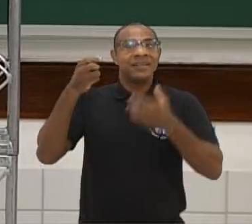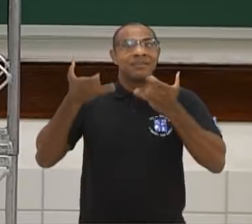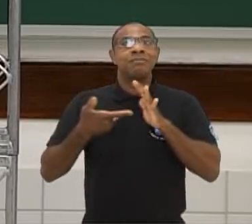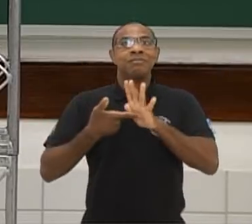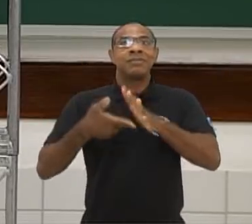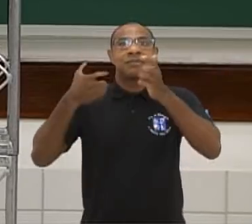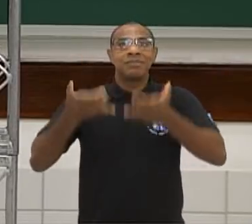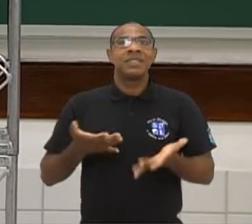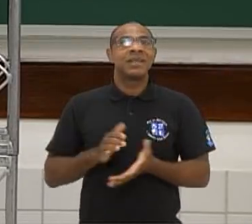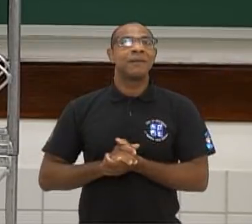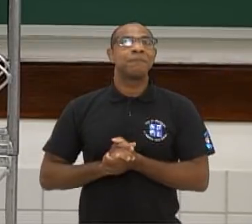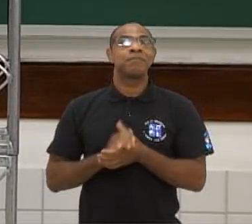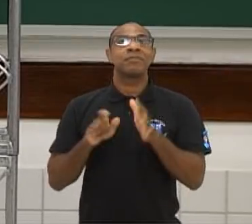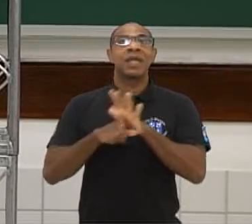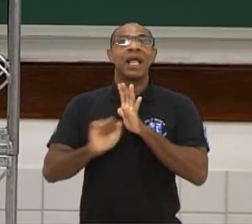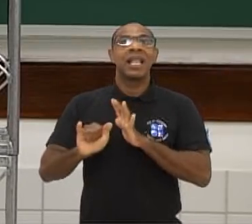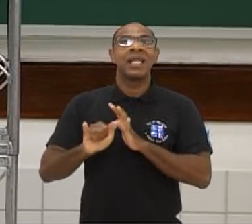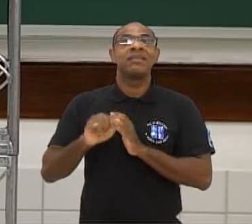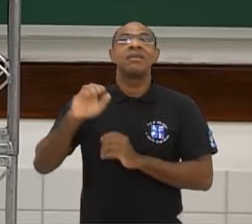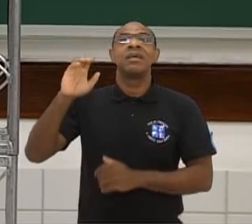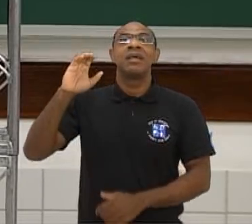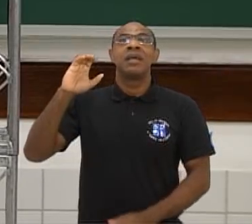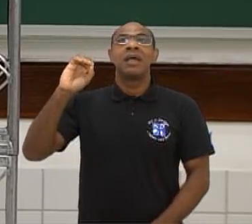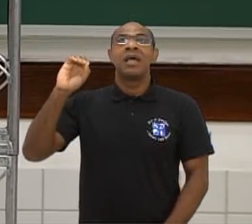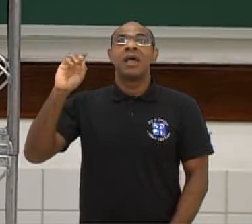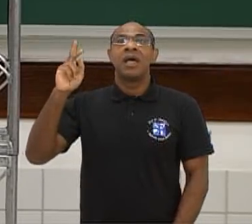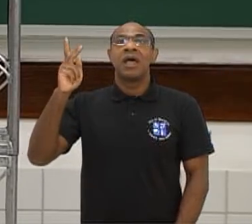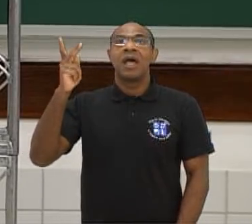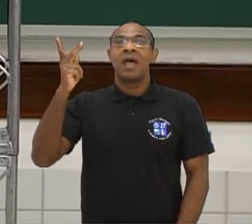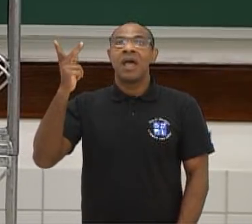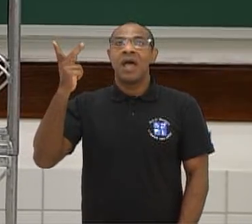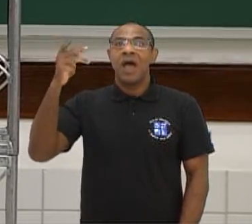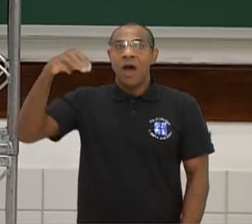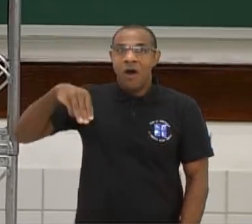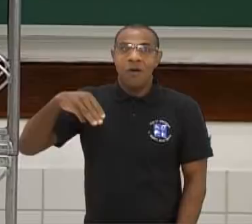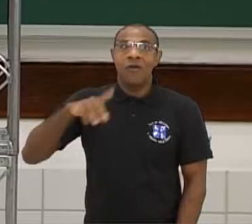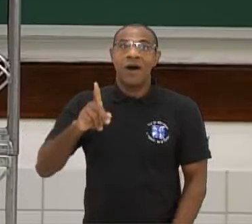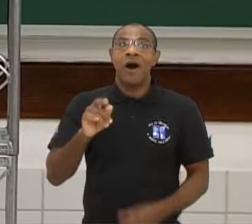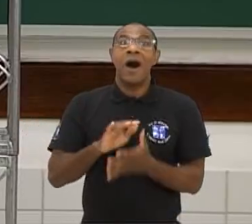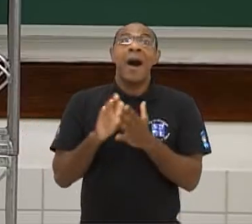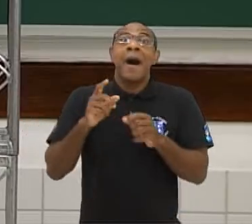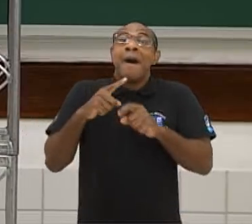certo? Que quanto maior for a resistência,